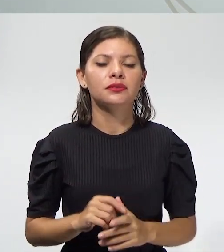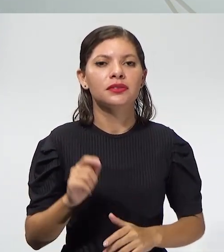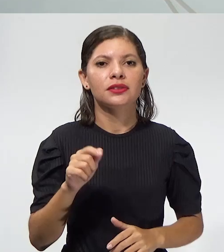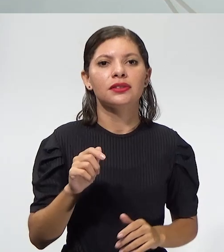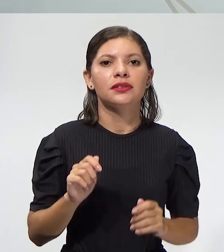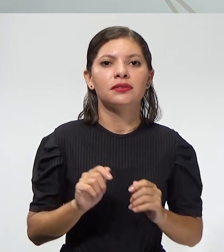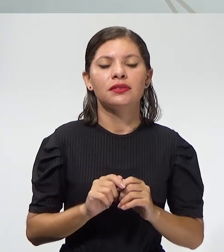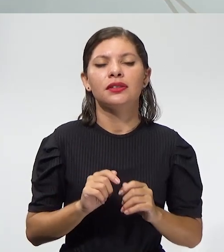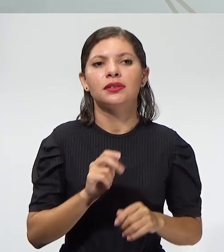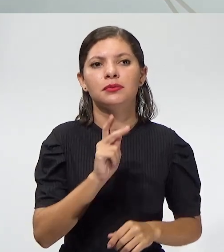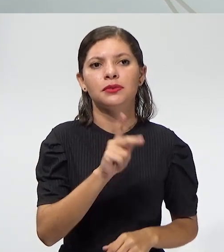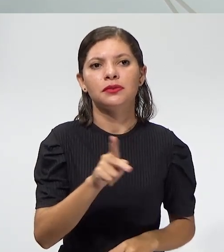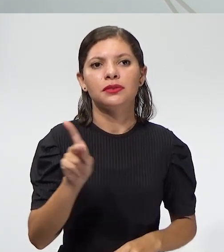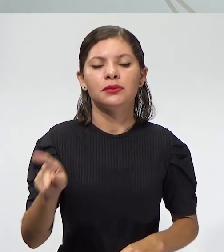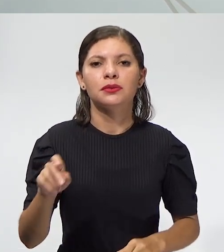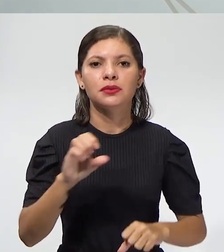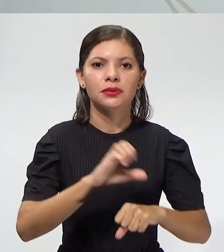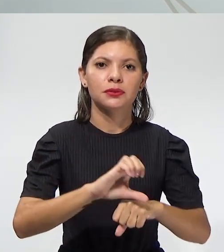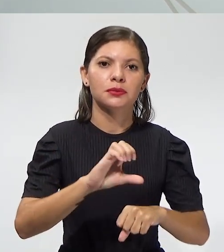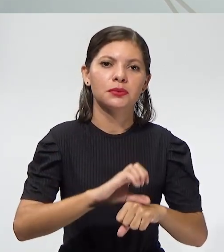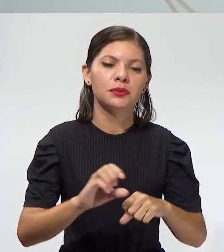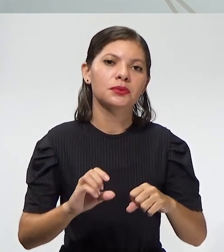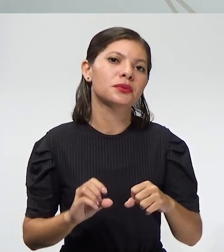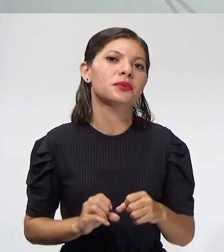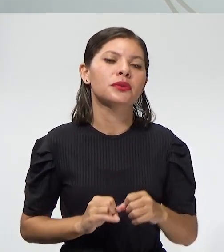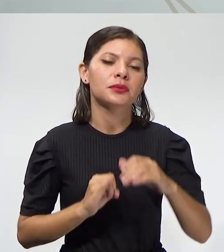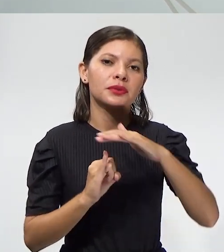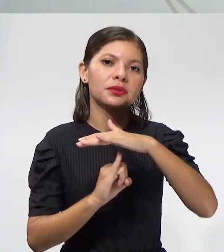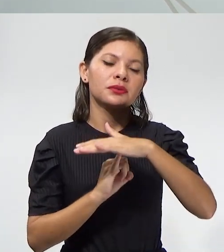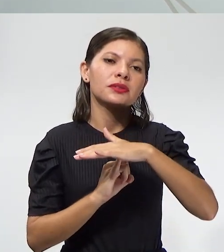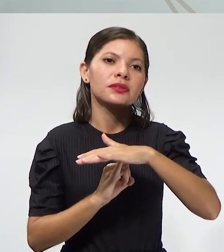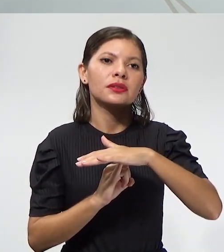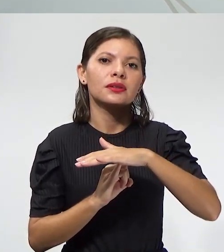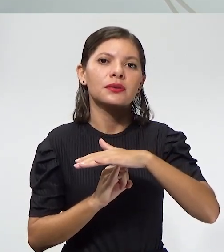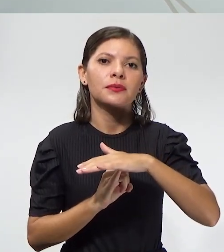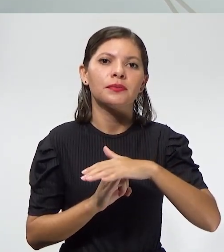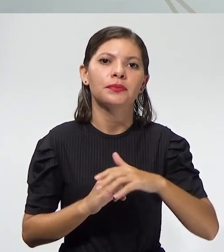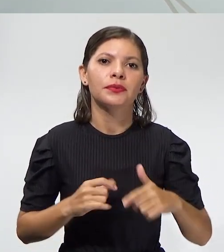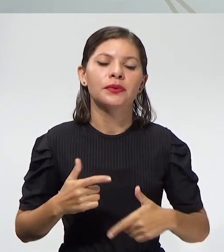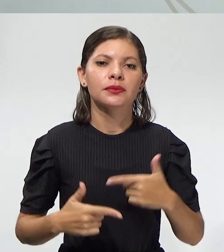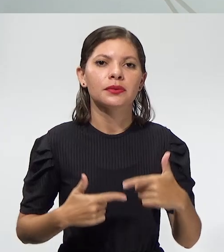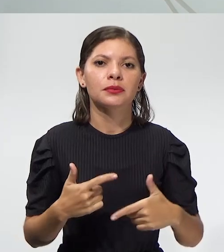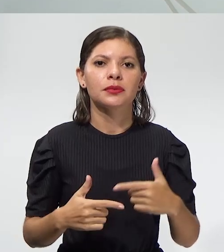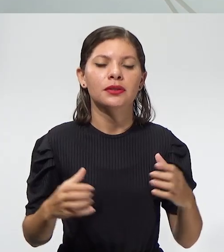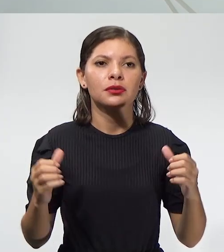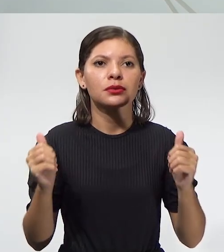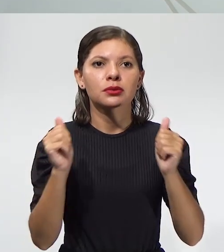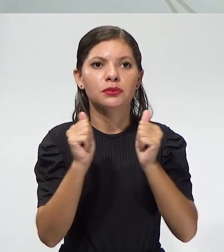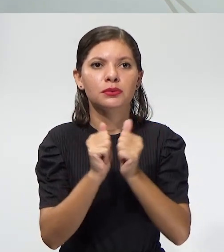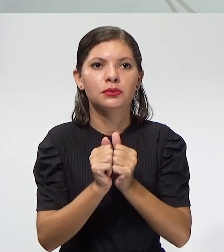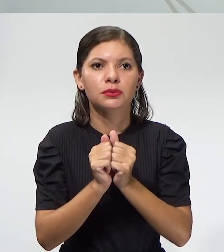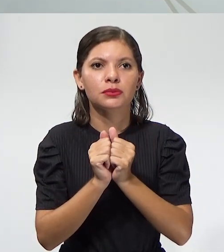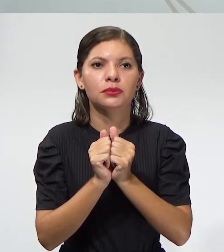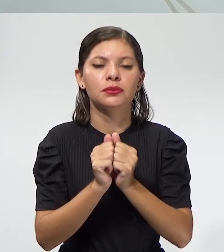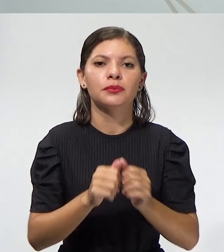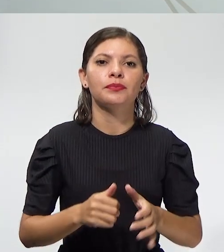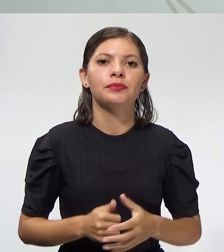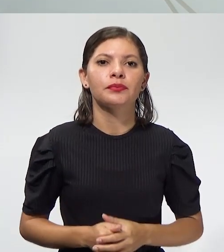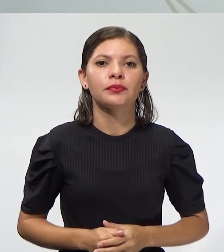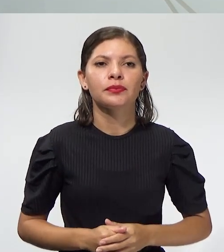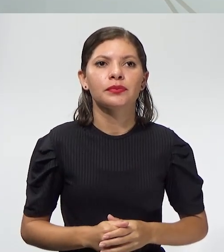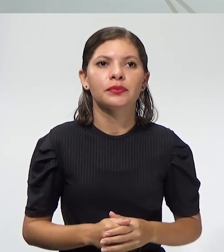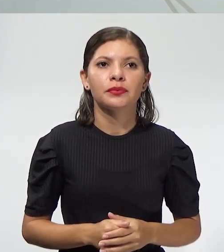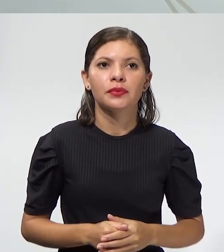É uma decisão de professores, de um curso, de uma instituição, de assumir um trabalho mais